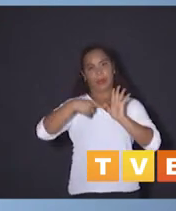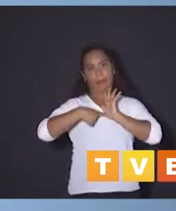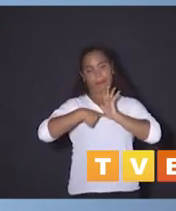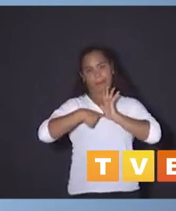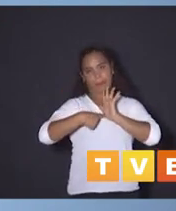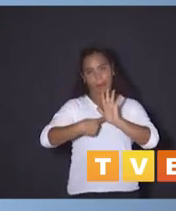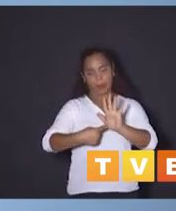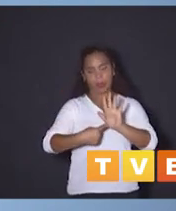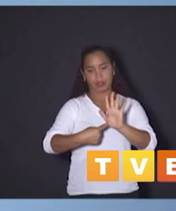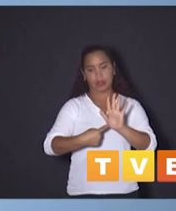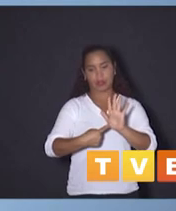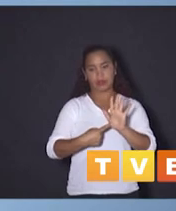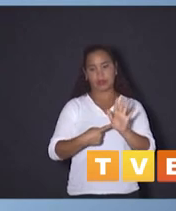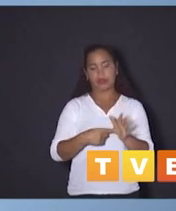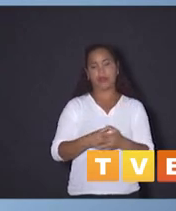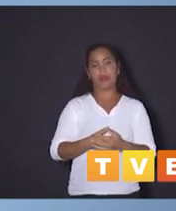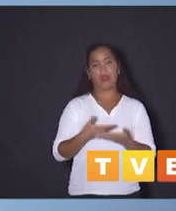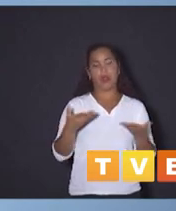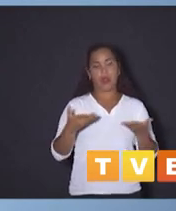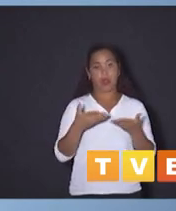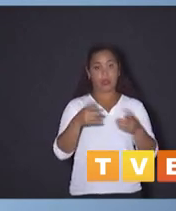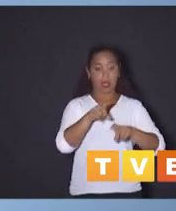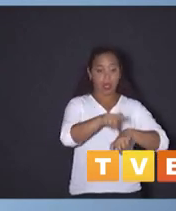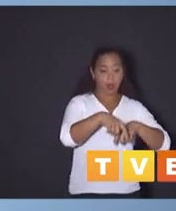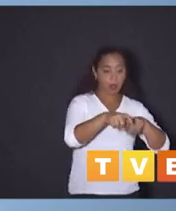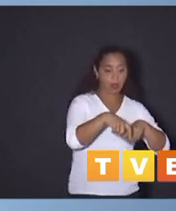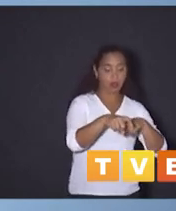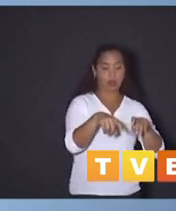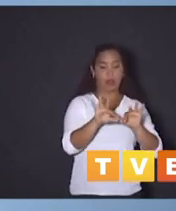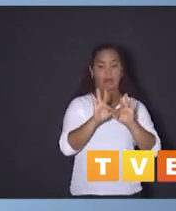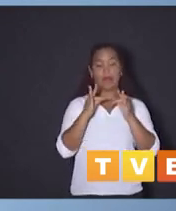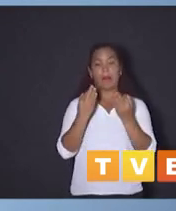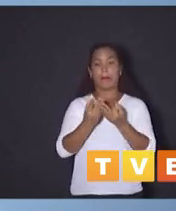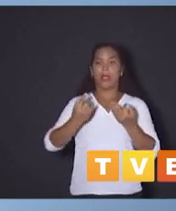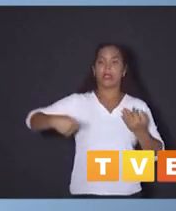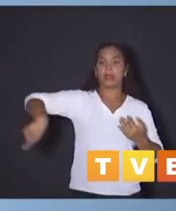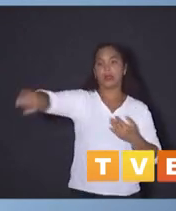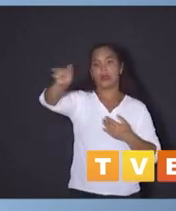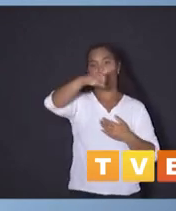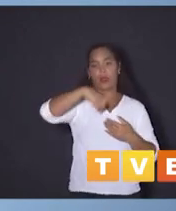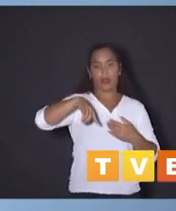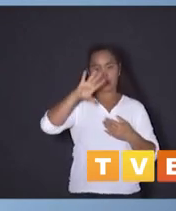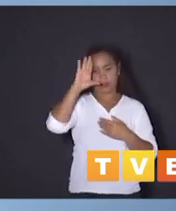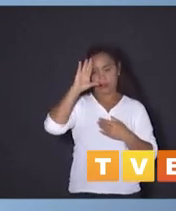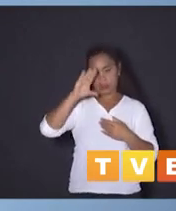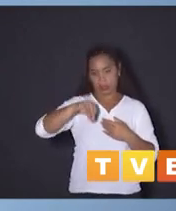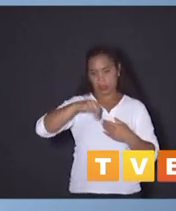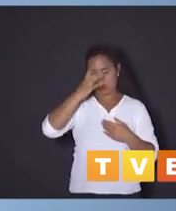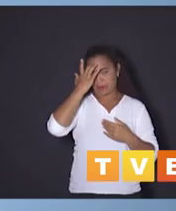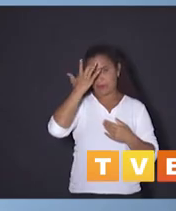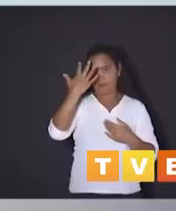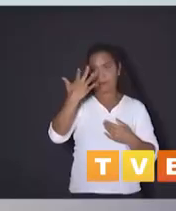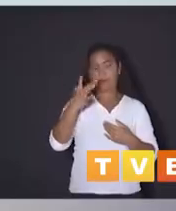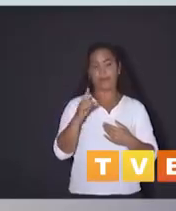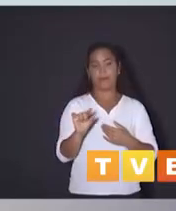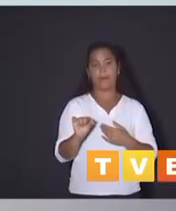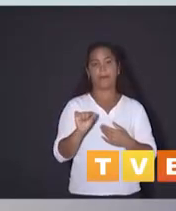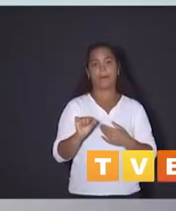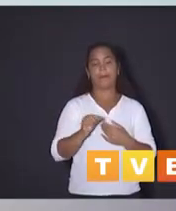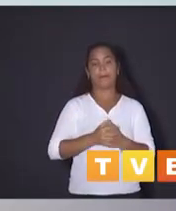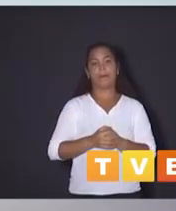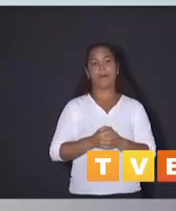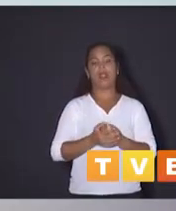possa falar de agricultura familiar de uma forma que todo mundo possa compreender de forma mais fácil é essa